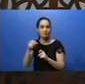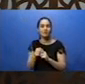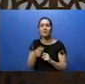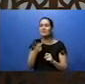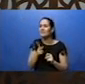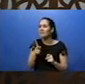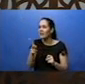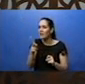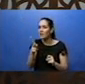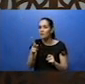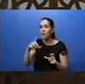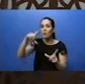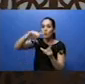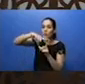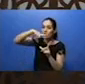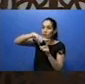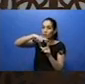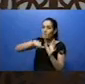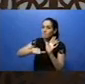primeiro.